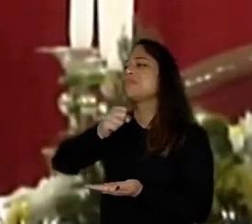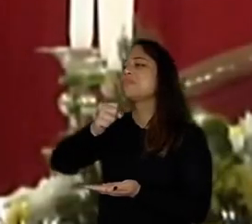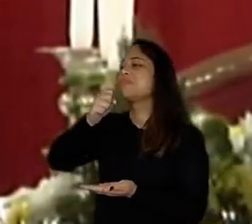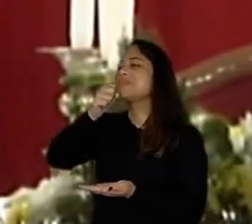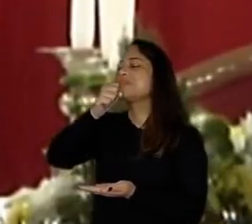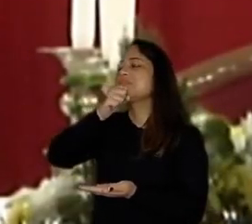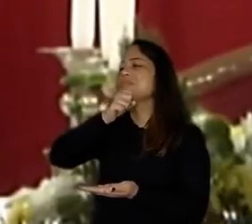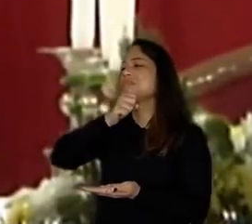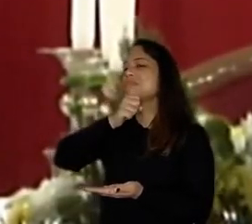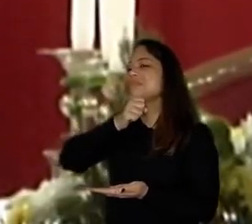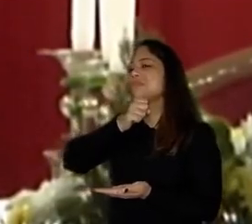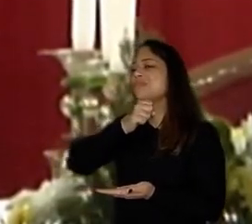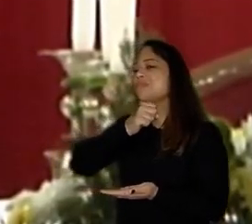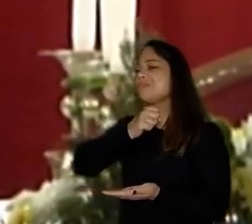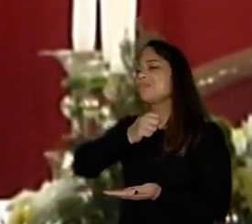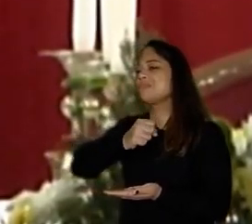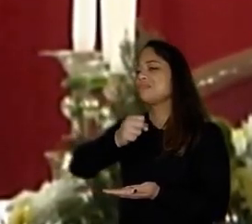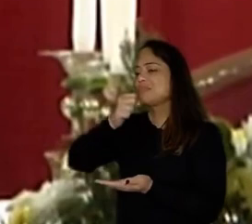pois